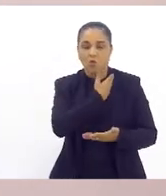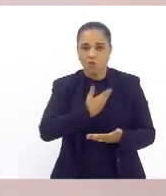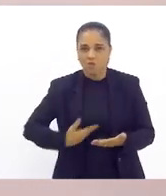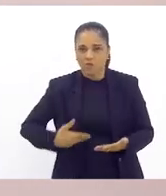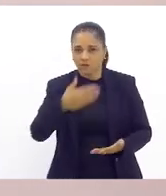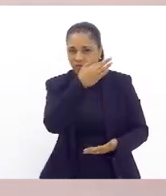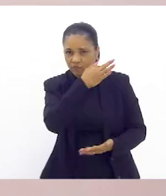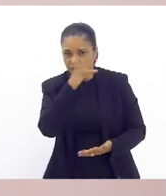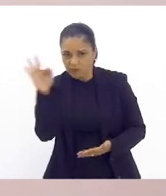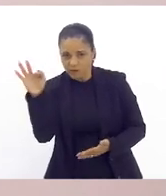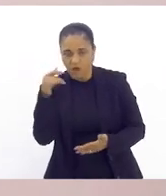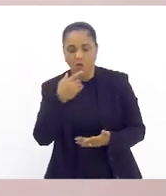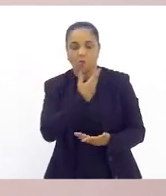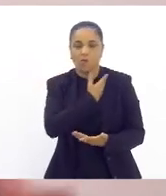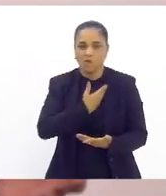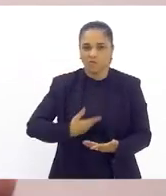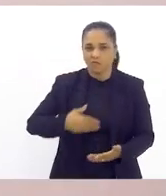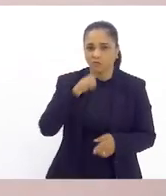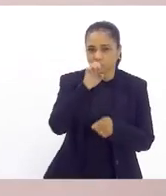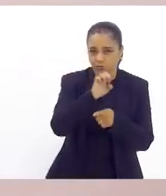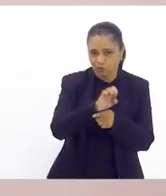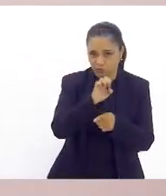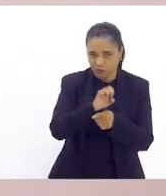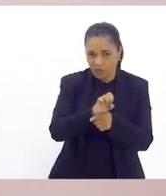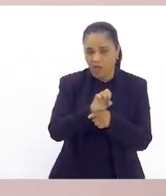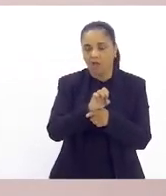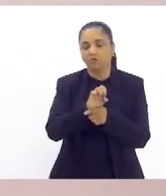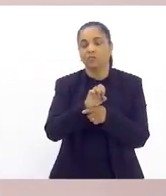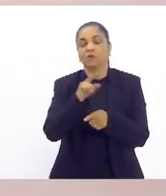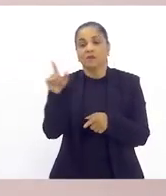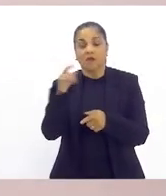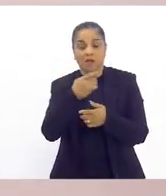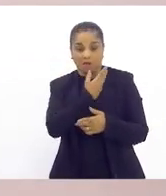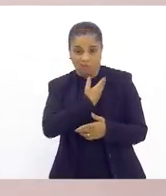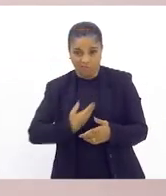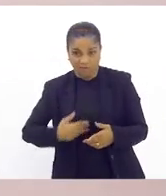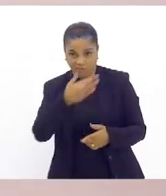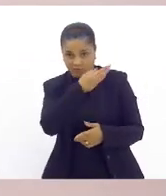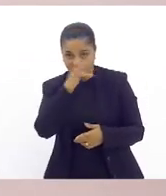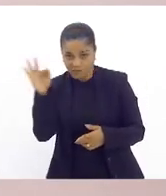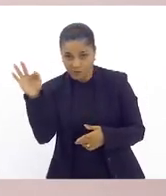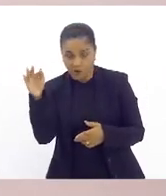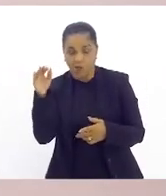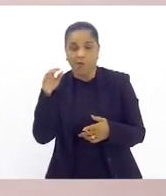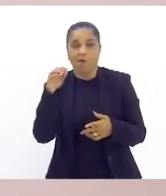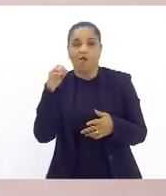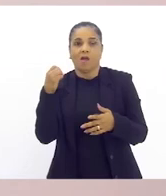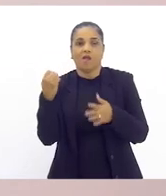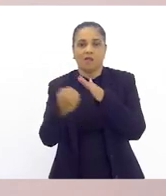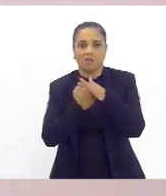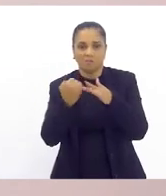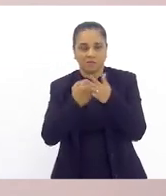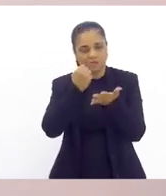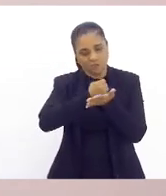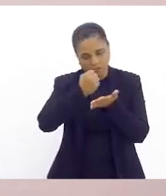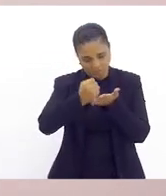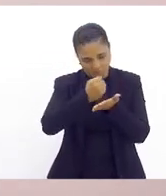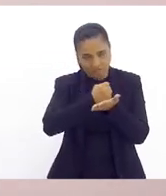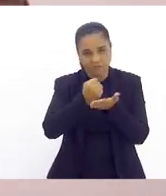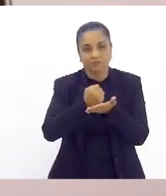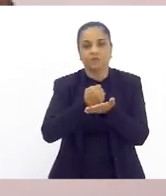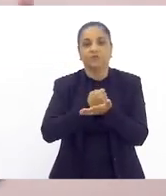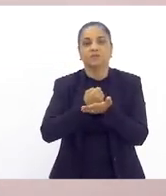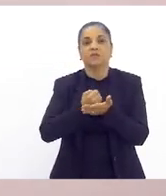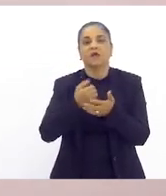que é o dono da concessão né a concessão é Federal apesar de ter uma atuação Estadual então nós abrimos